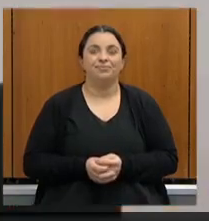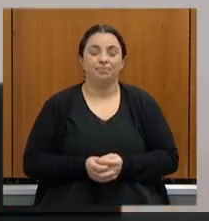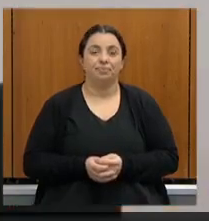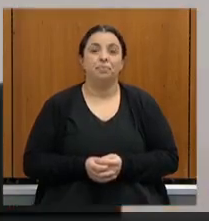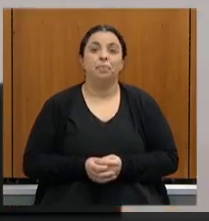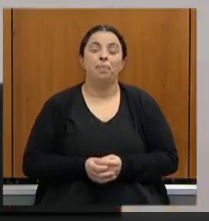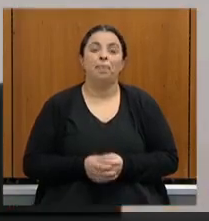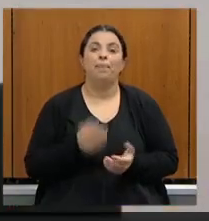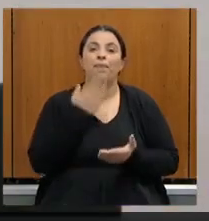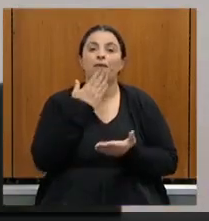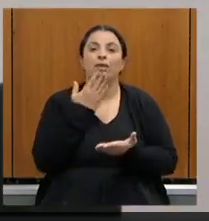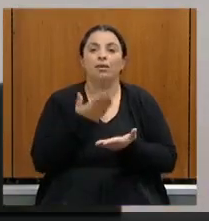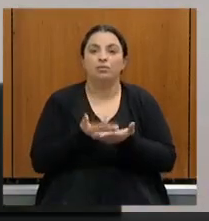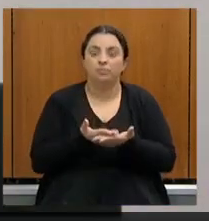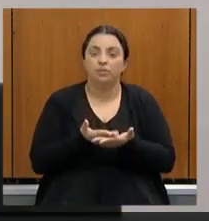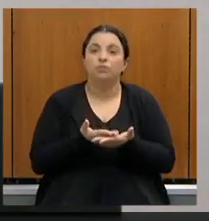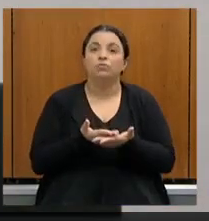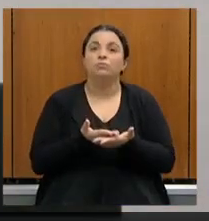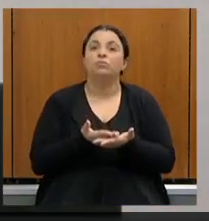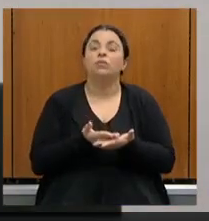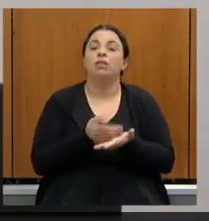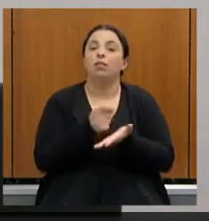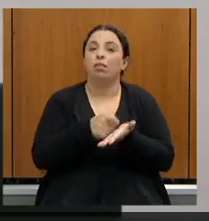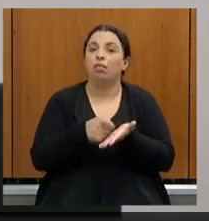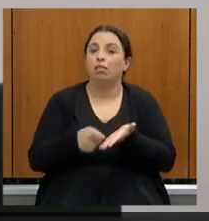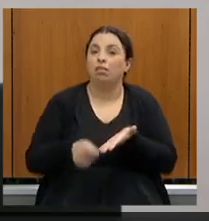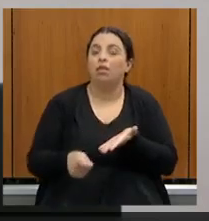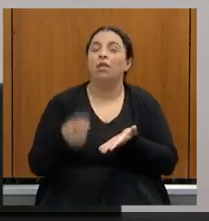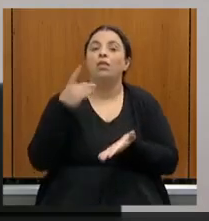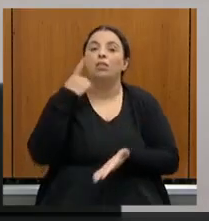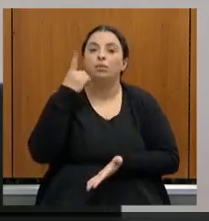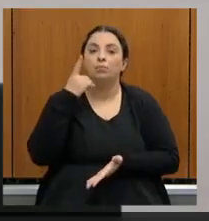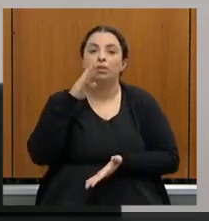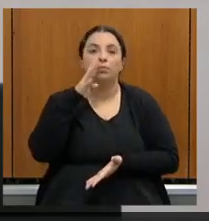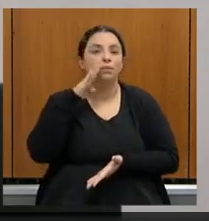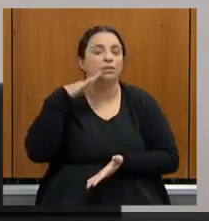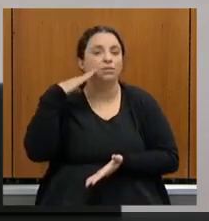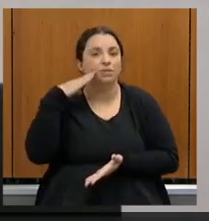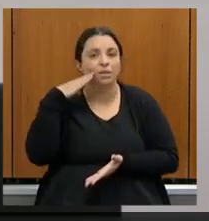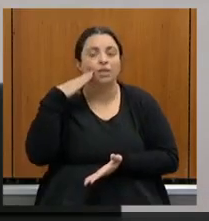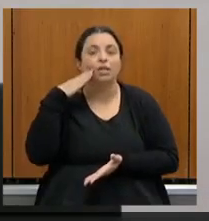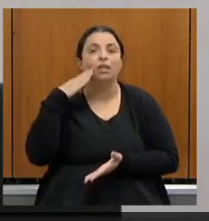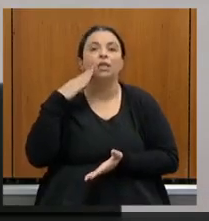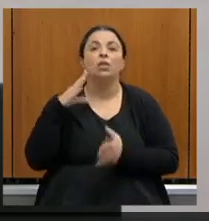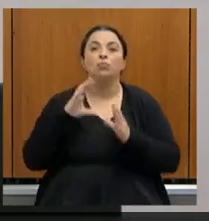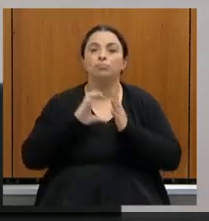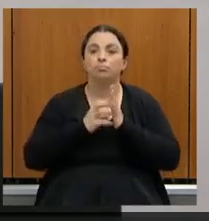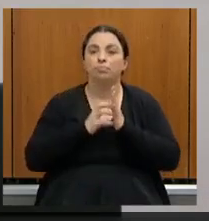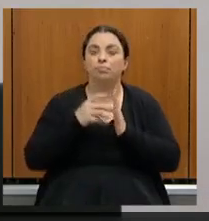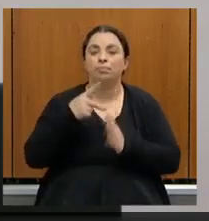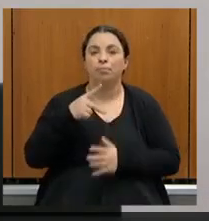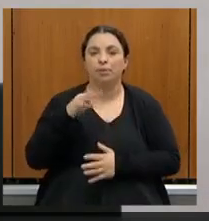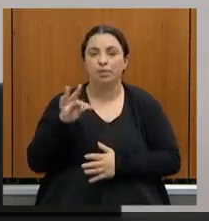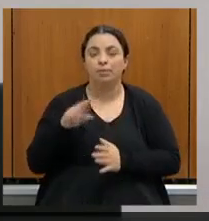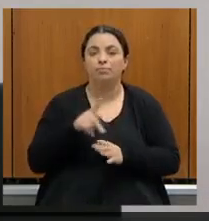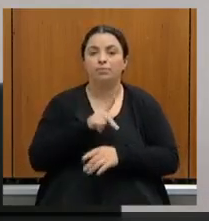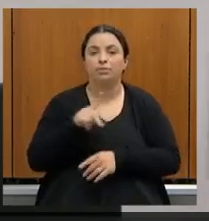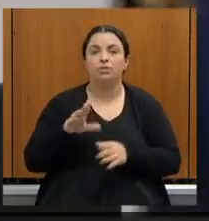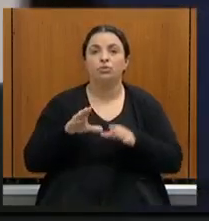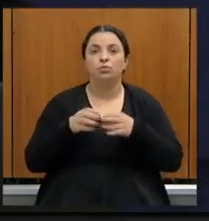Requerimento de autoria da deputada Beatriz Serqueira do PT Presidenta da Comissão de Educação Ciência e Tecnologia